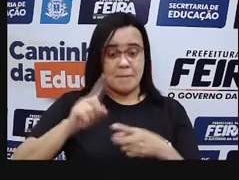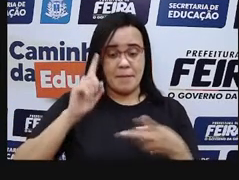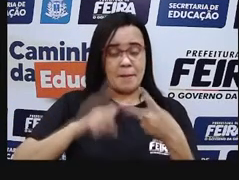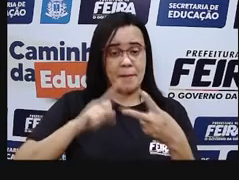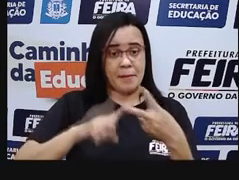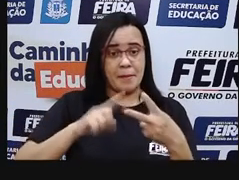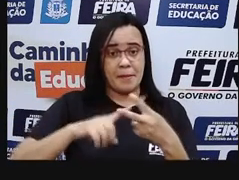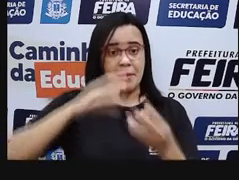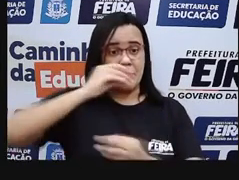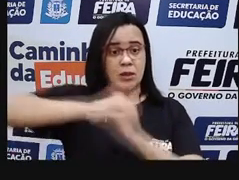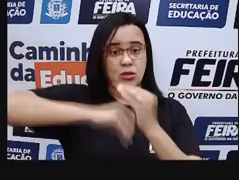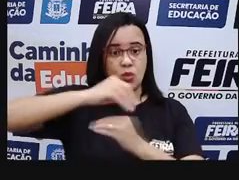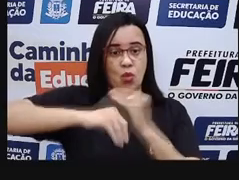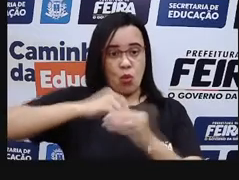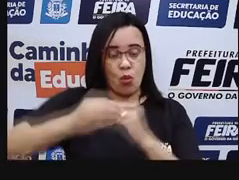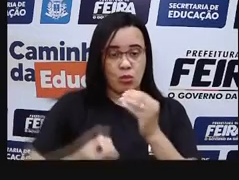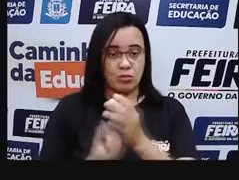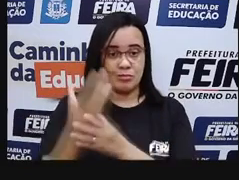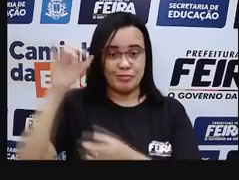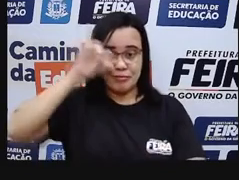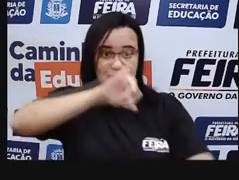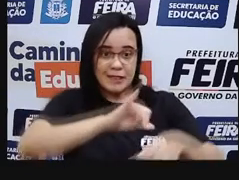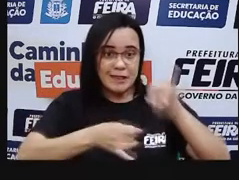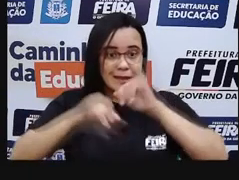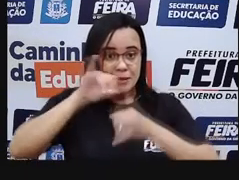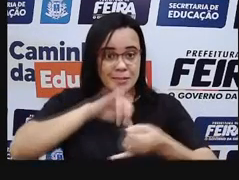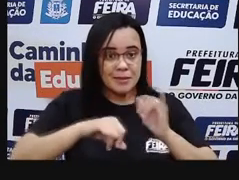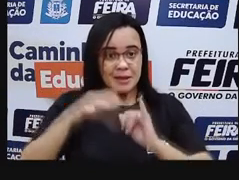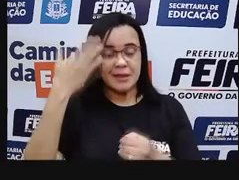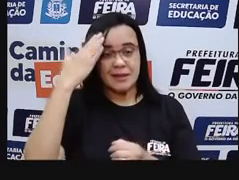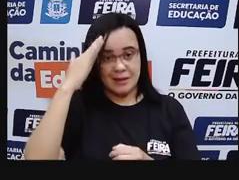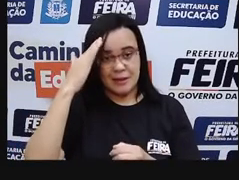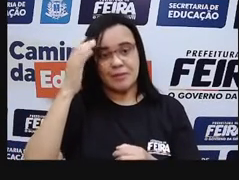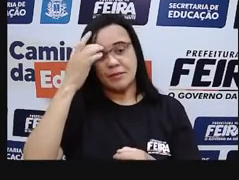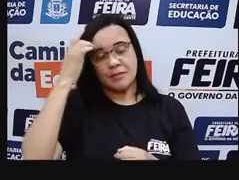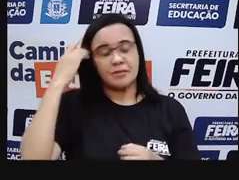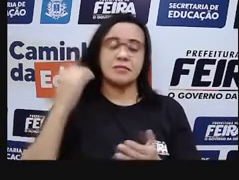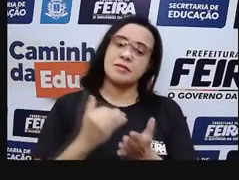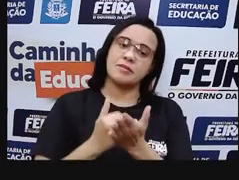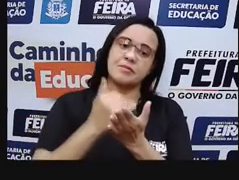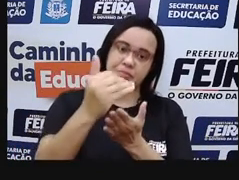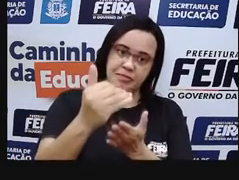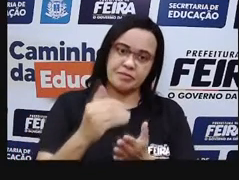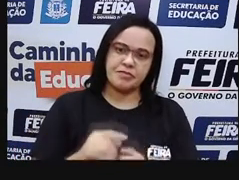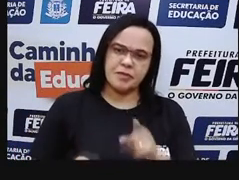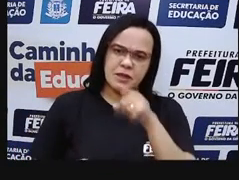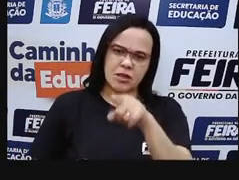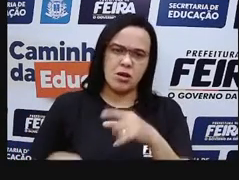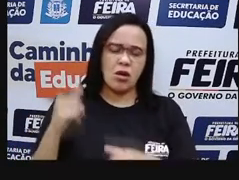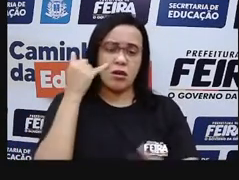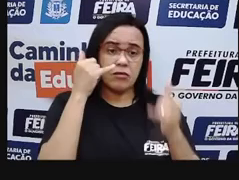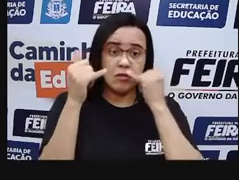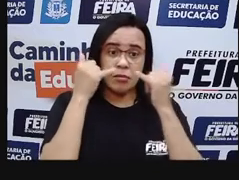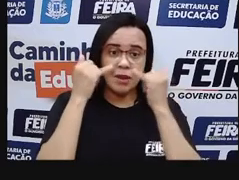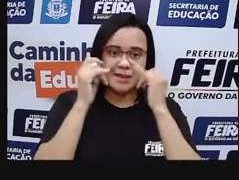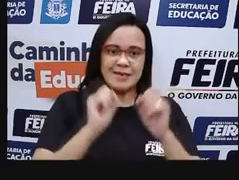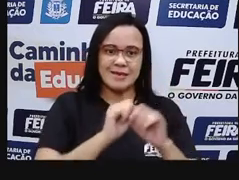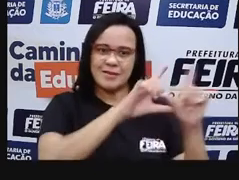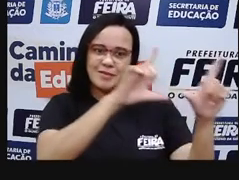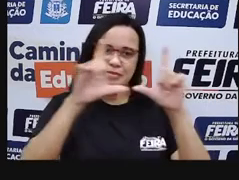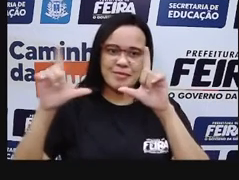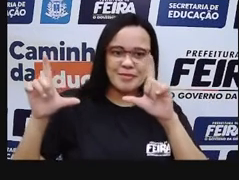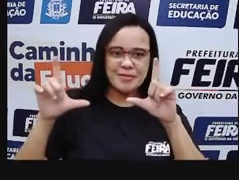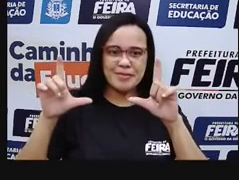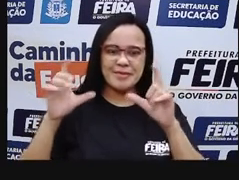uma substância tranquilo que que acontece olha quanta informação nesse slide o